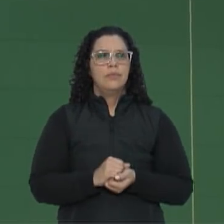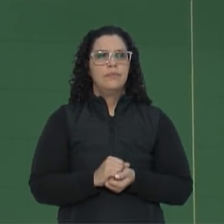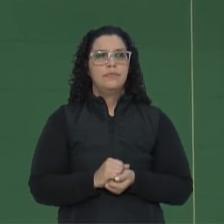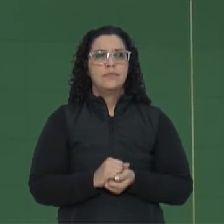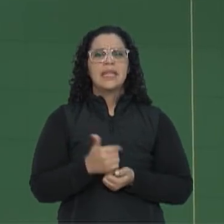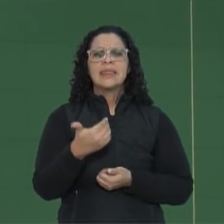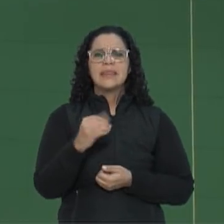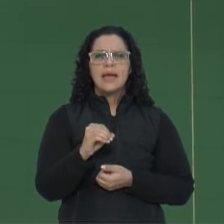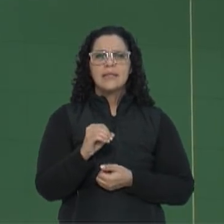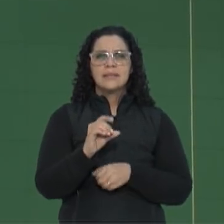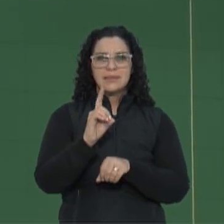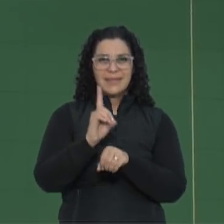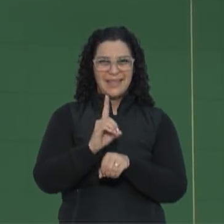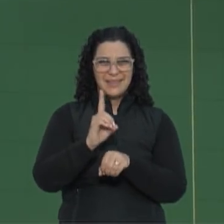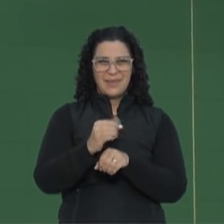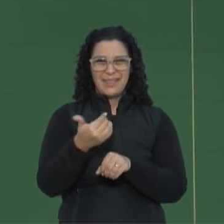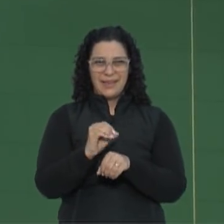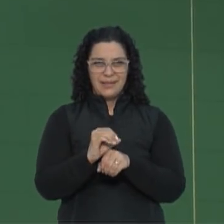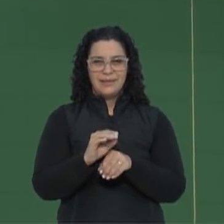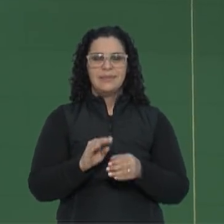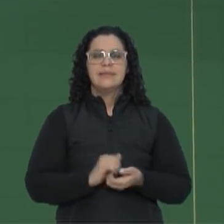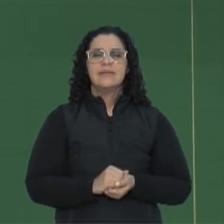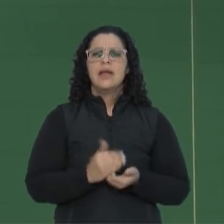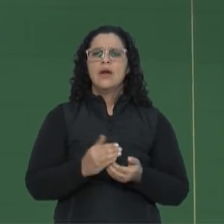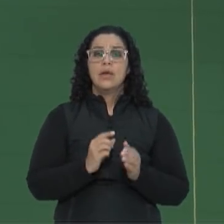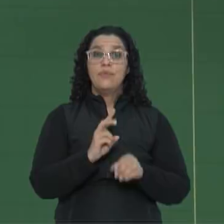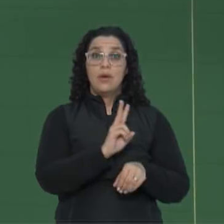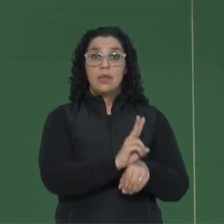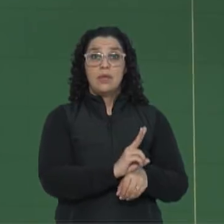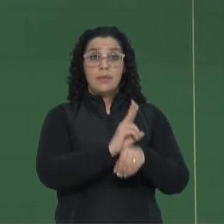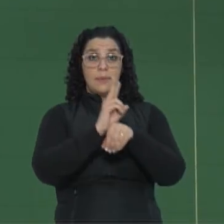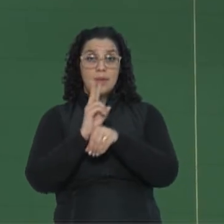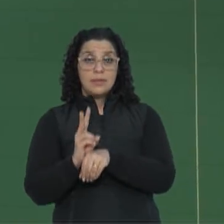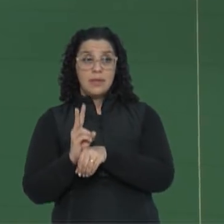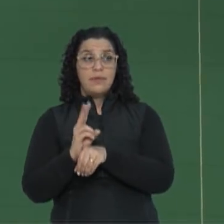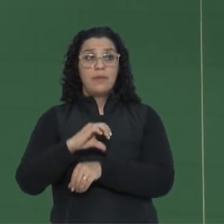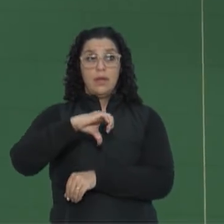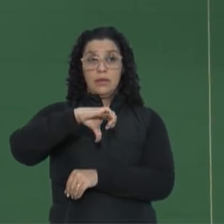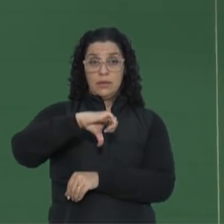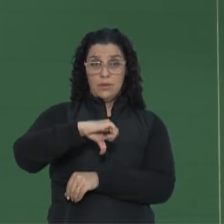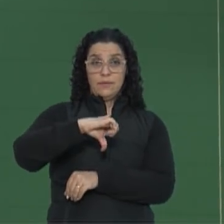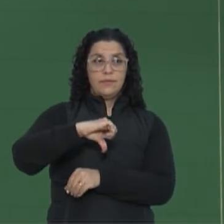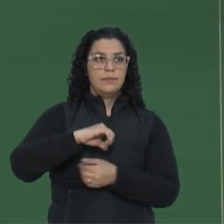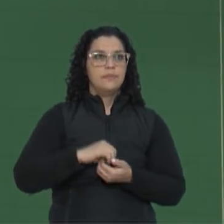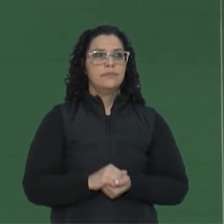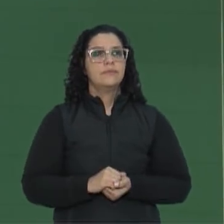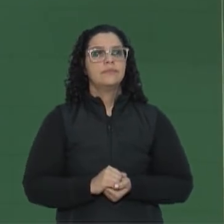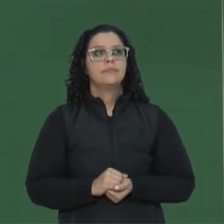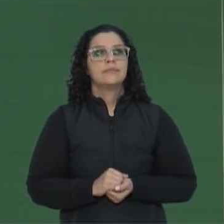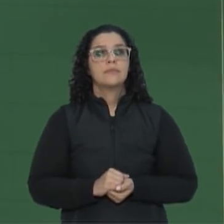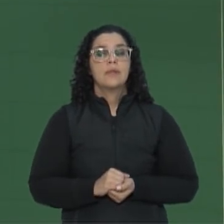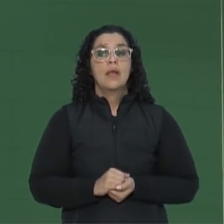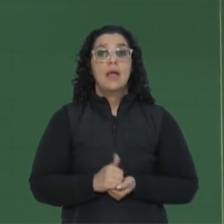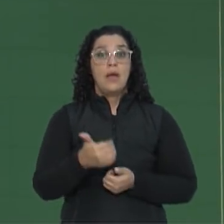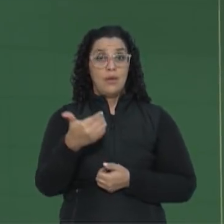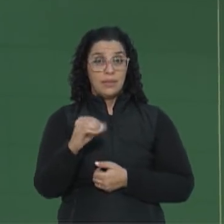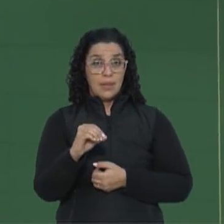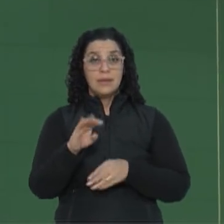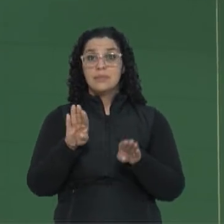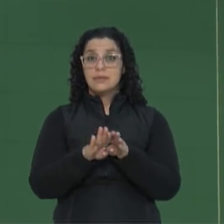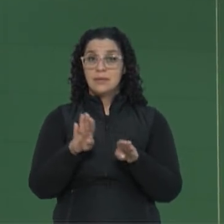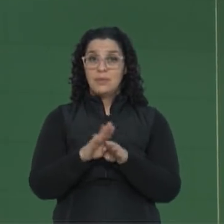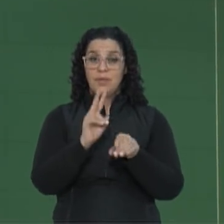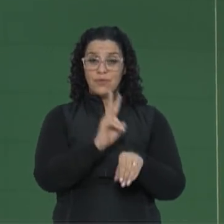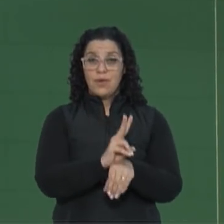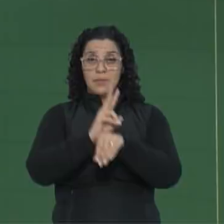desculpa, 10 décimos, né? Porque uma unidade são 10 décimos. Se eu tirar uma unidade daqui, vai ficar 9. 10 décimos, se eu